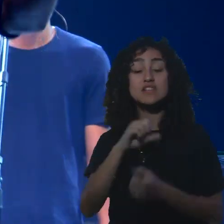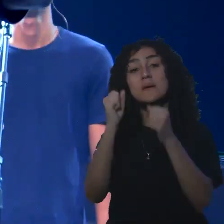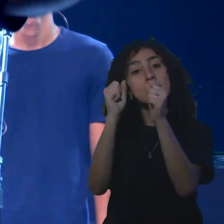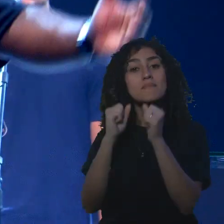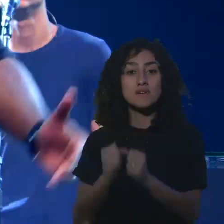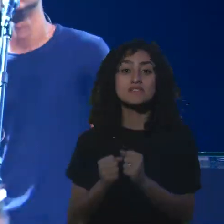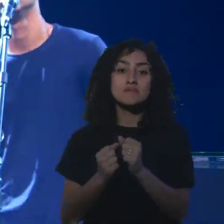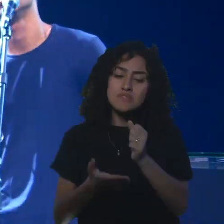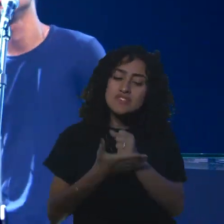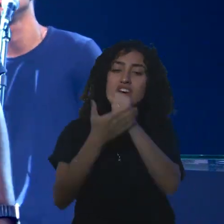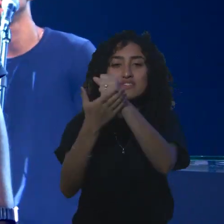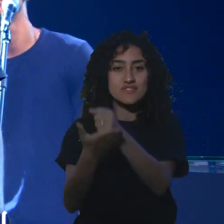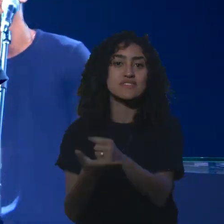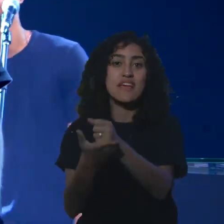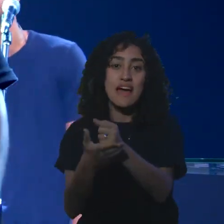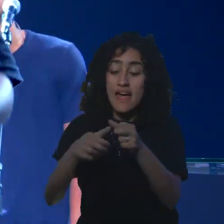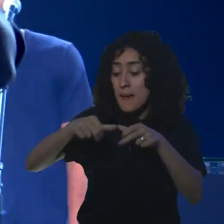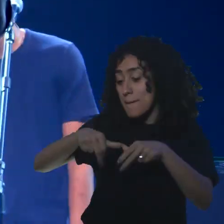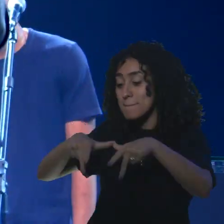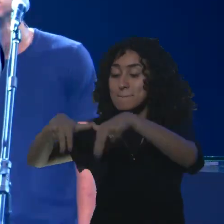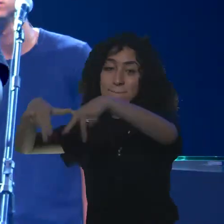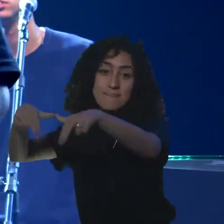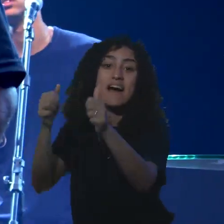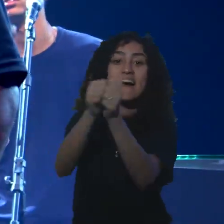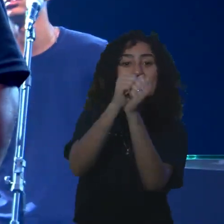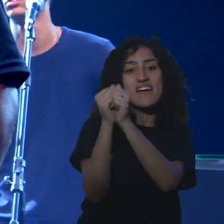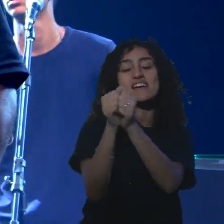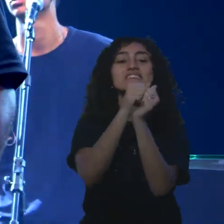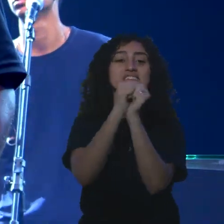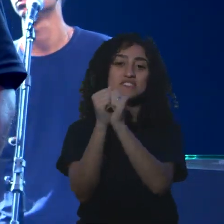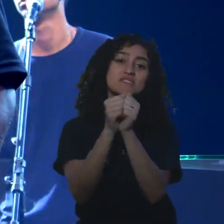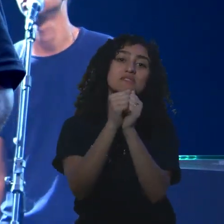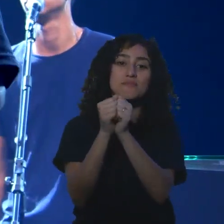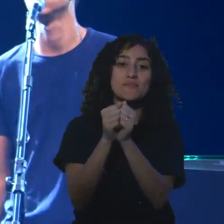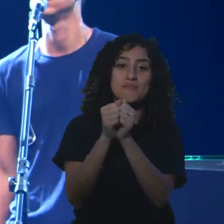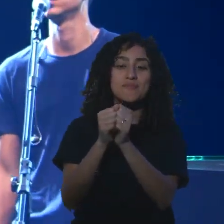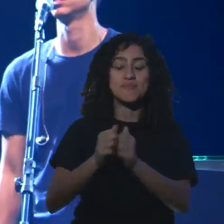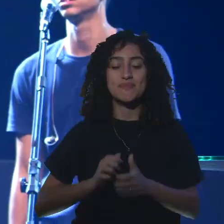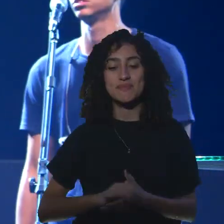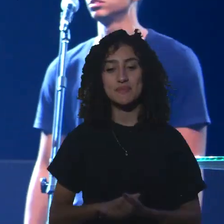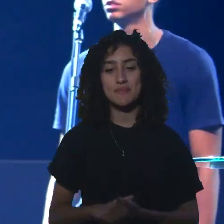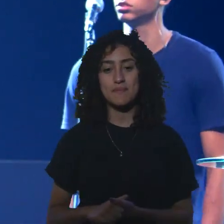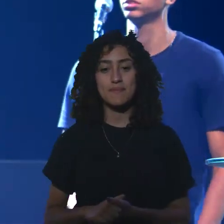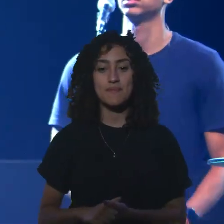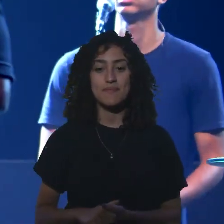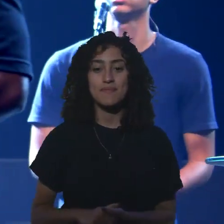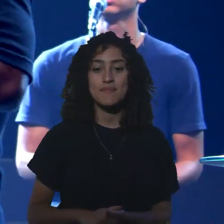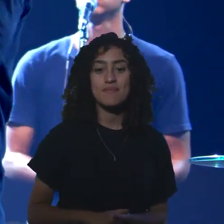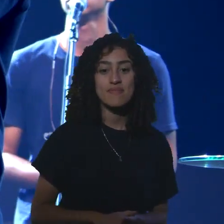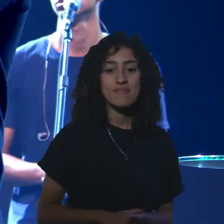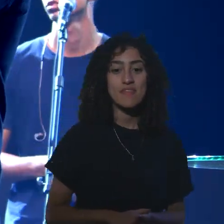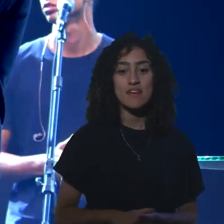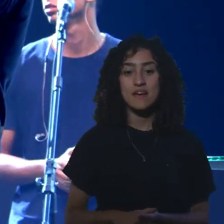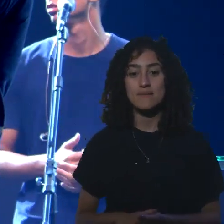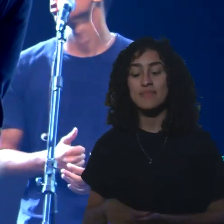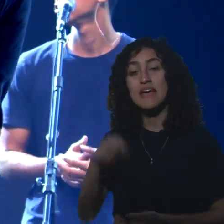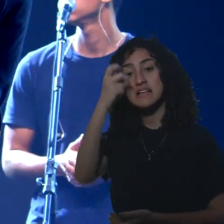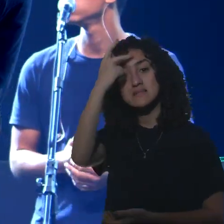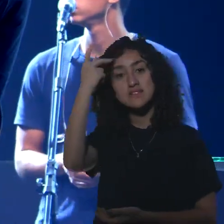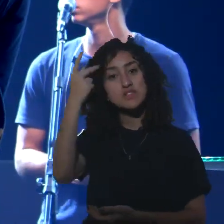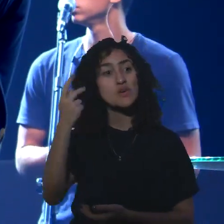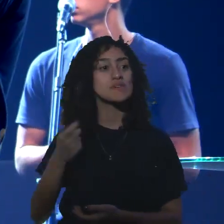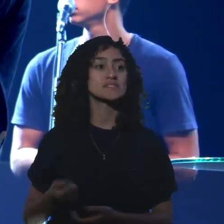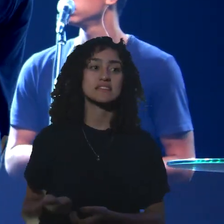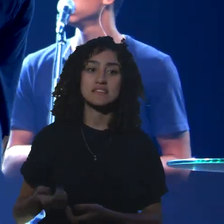qual que é o caminho dessa caminhada, qual é a caminhada que você deve seguir daqui para frente. Nossos irmãos vêm aqui, de colete